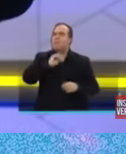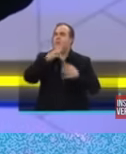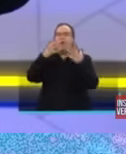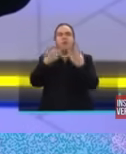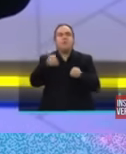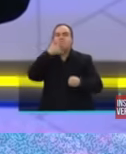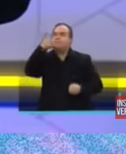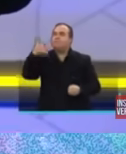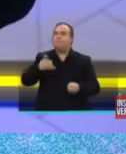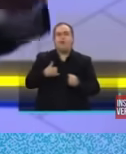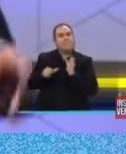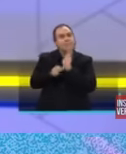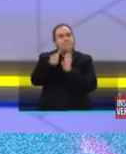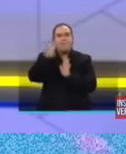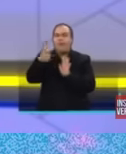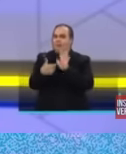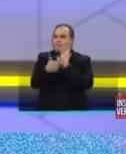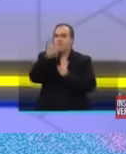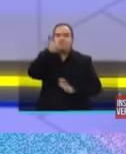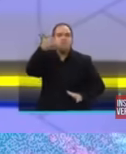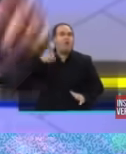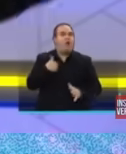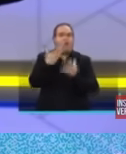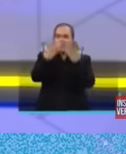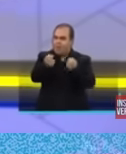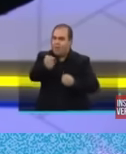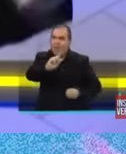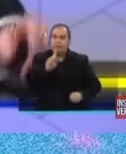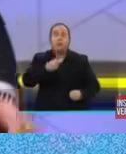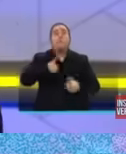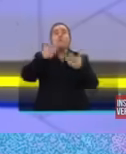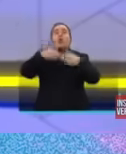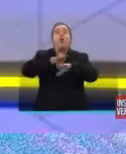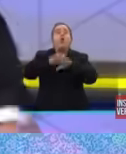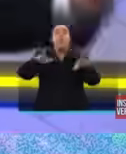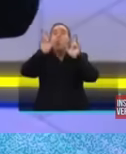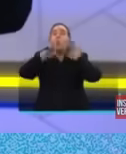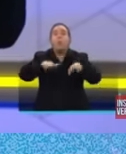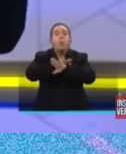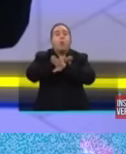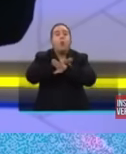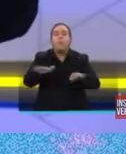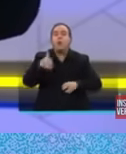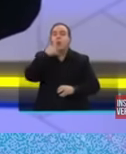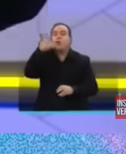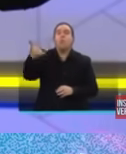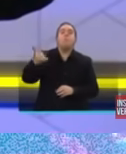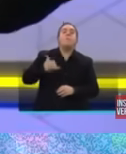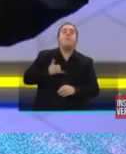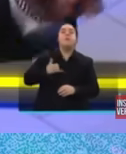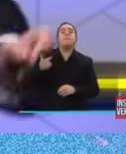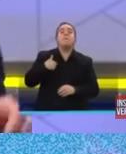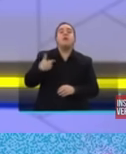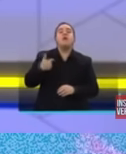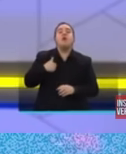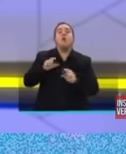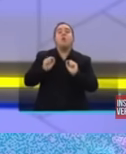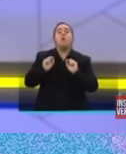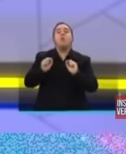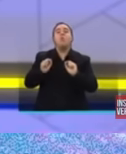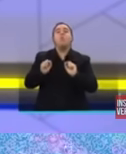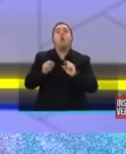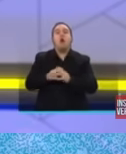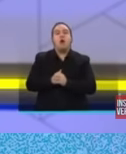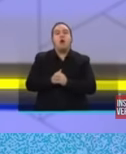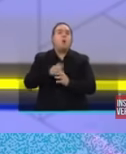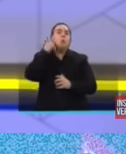nem a primeira e nem a segunda ligação sua. E não quero atender nunca mais. Ligou para mim para que eu batesse